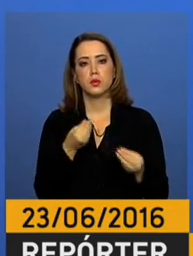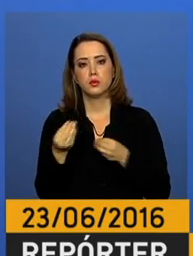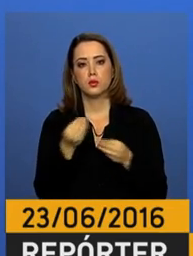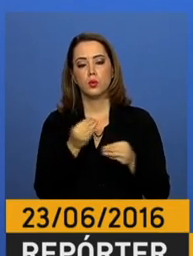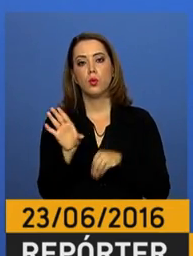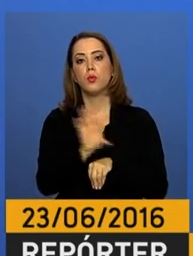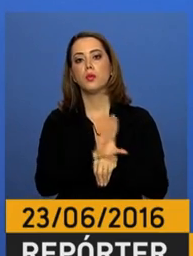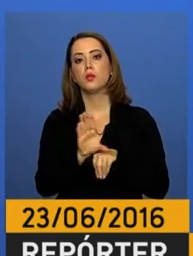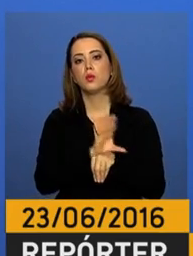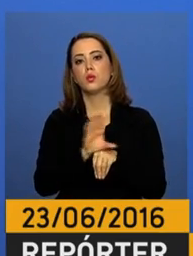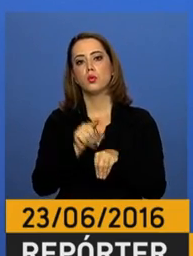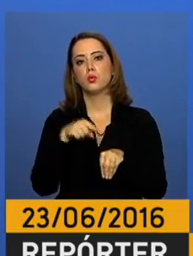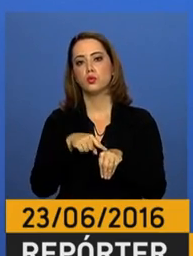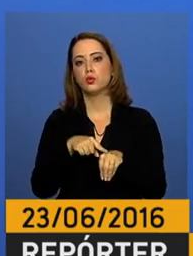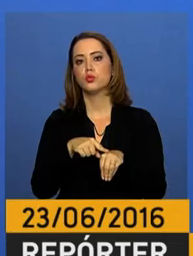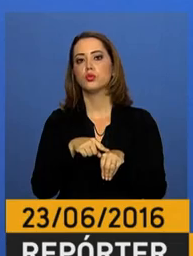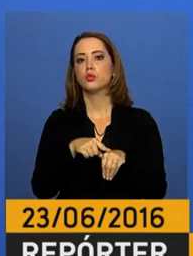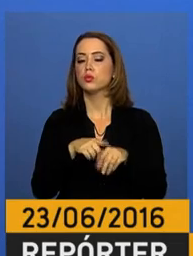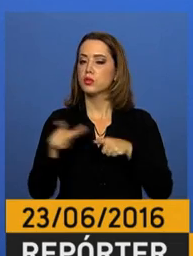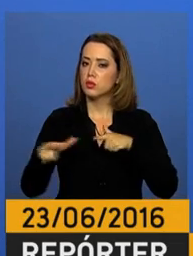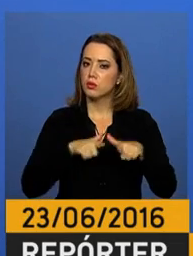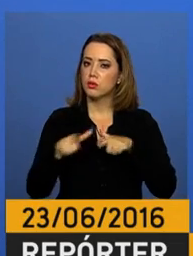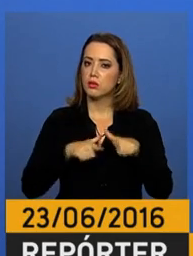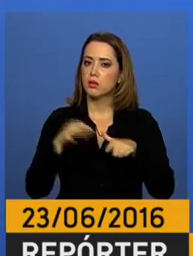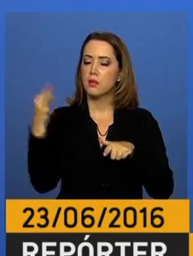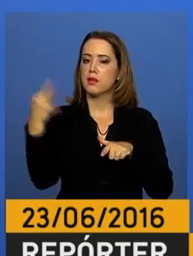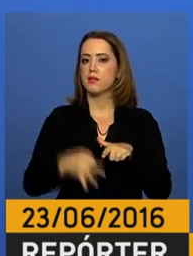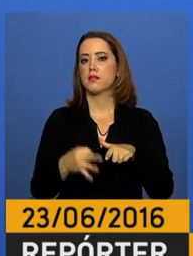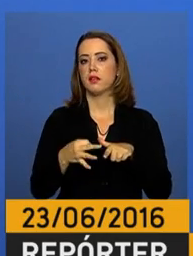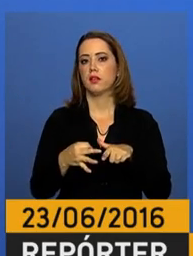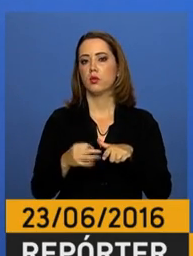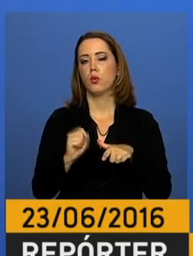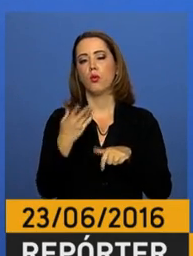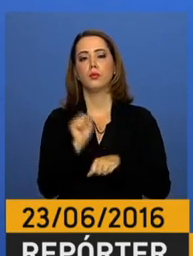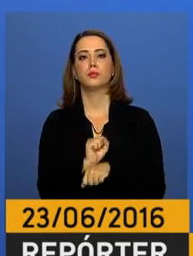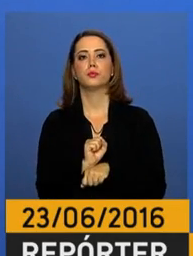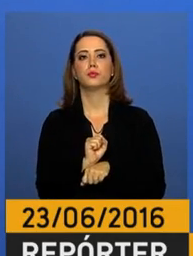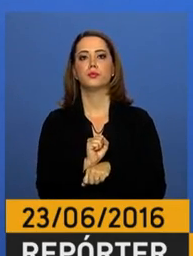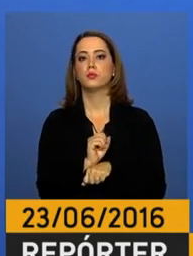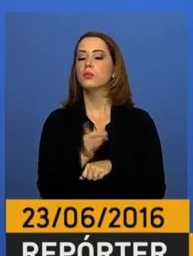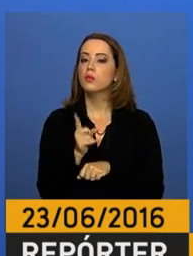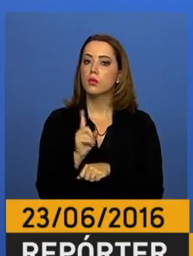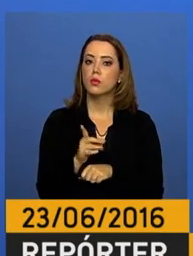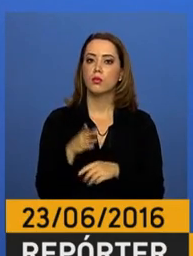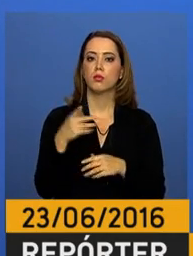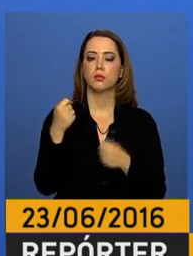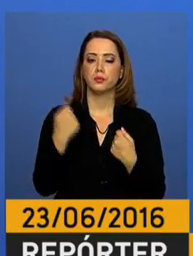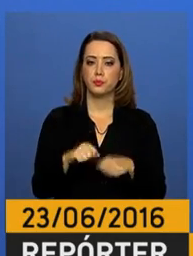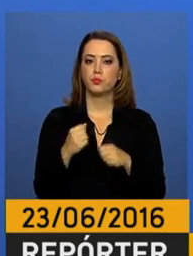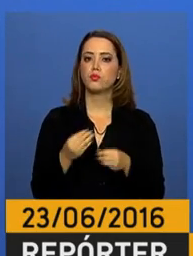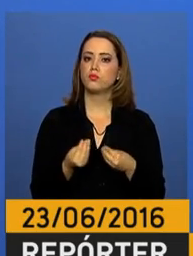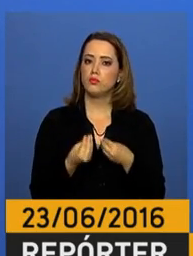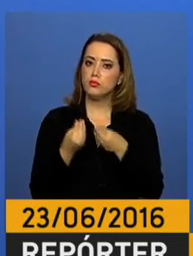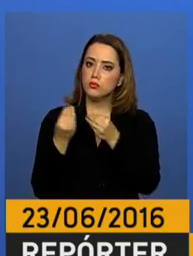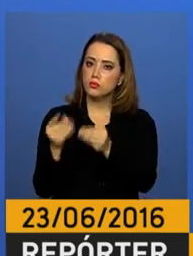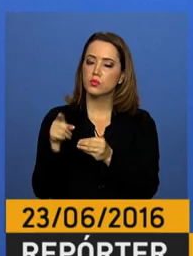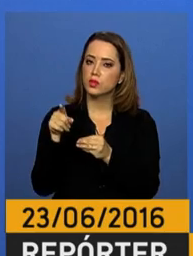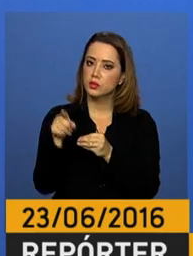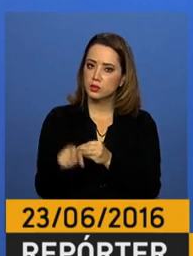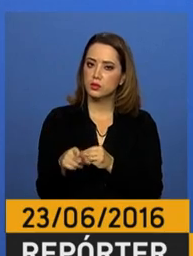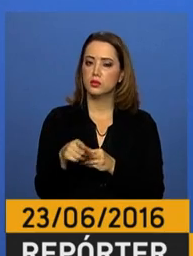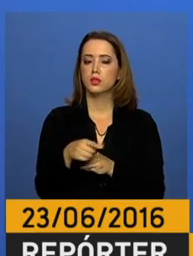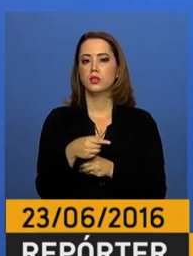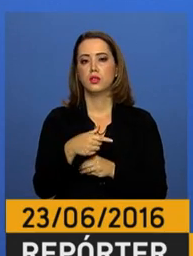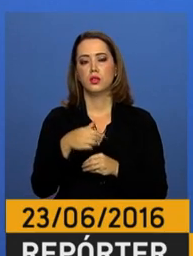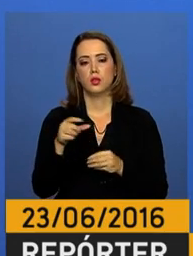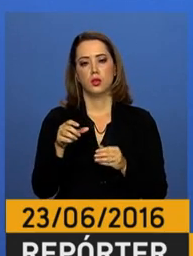constituição seria também a omissão seria a inconstitucionalidade por omissão isso se entregou aquelas figuras do artigo